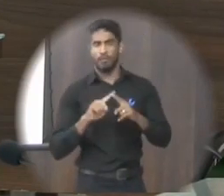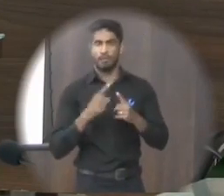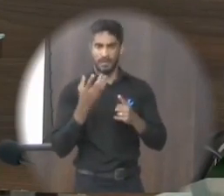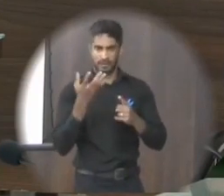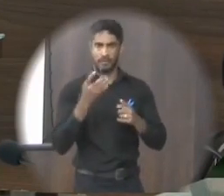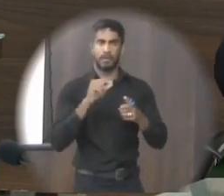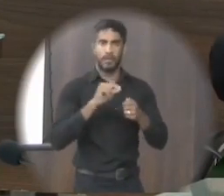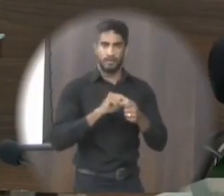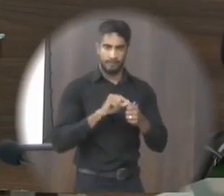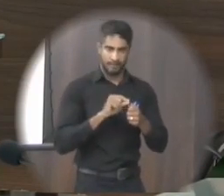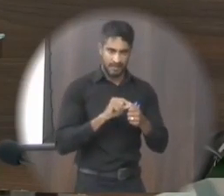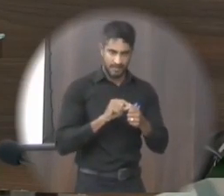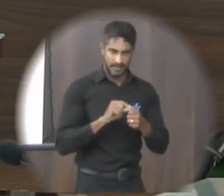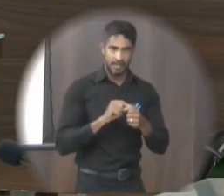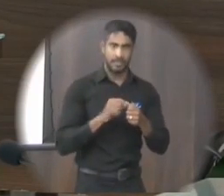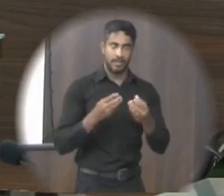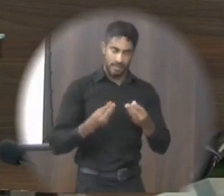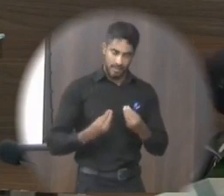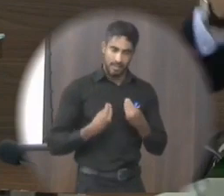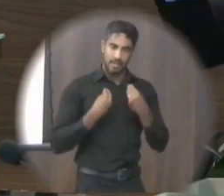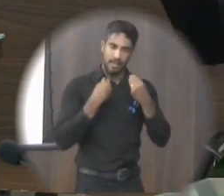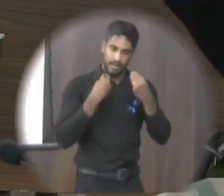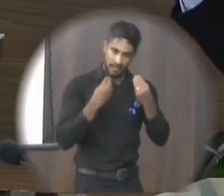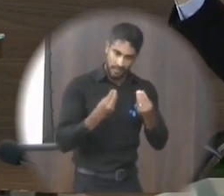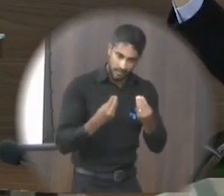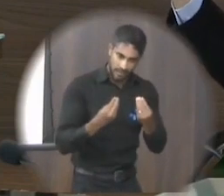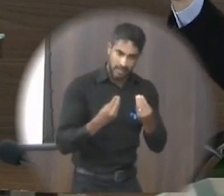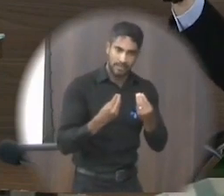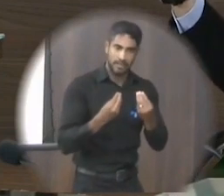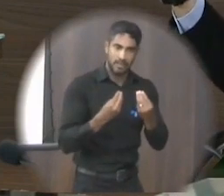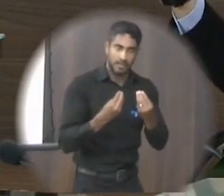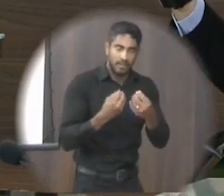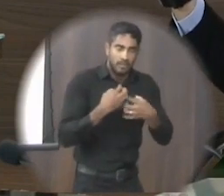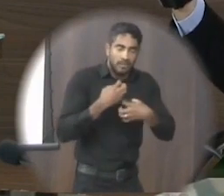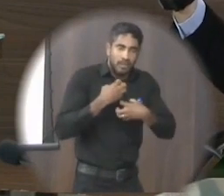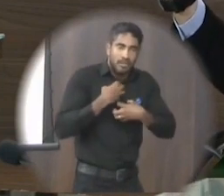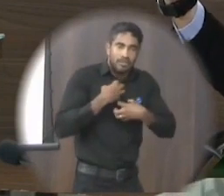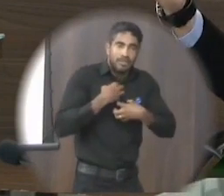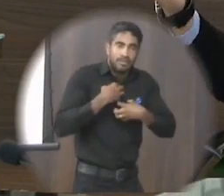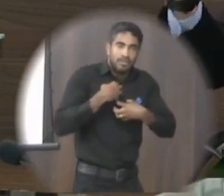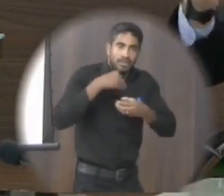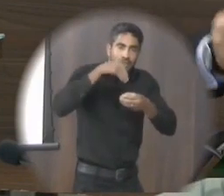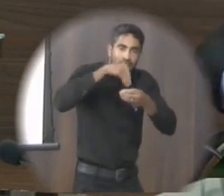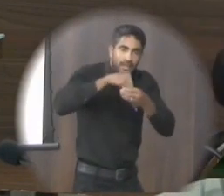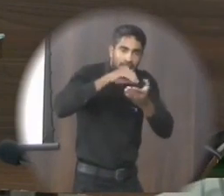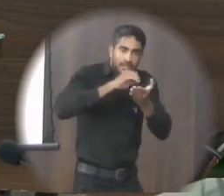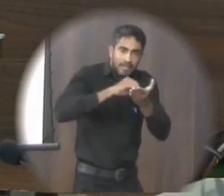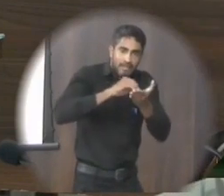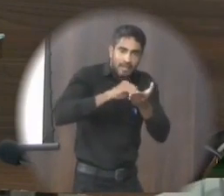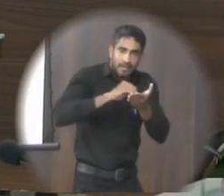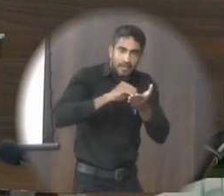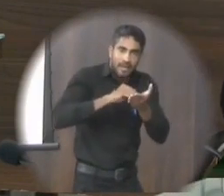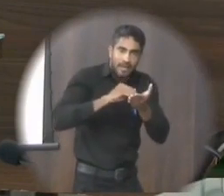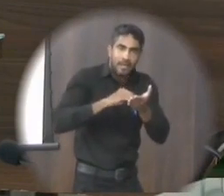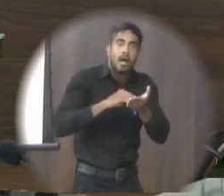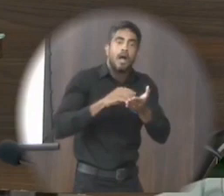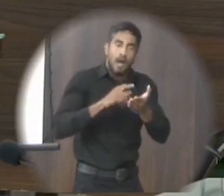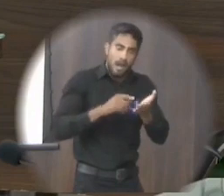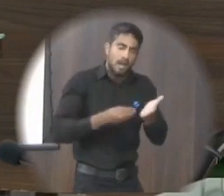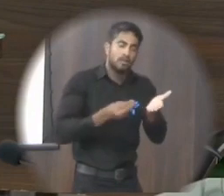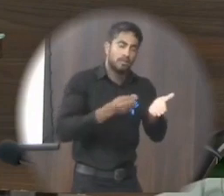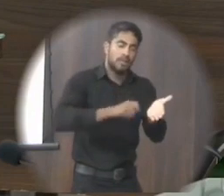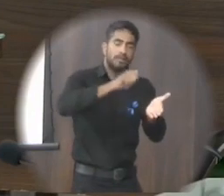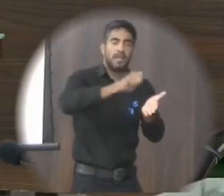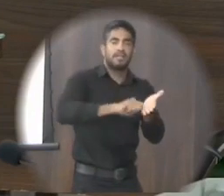fazer e trazer a dor que eu vim de lá dentro da Secretaria de Saúde, é chegar e colocar, assinar.